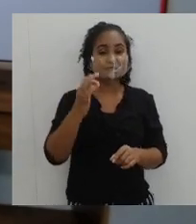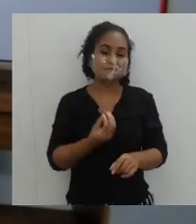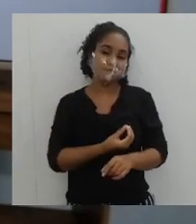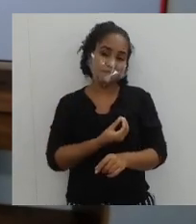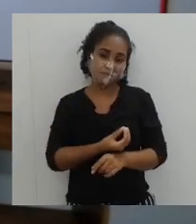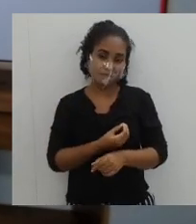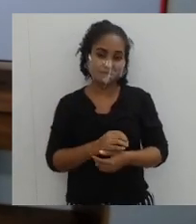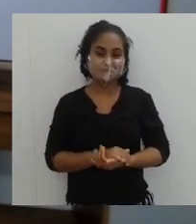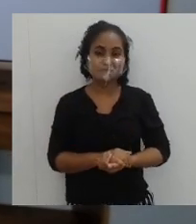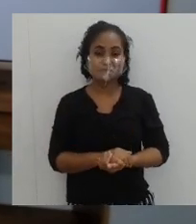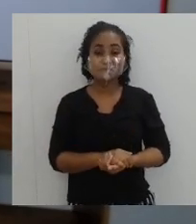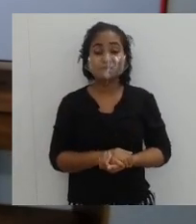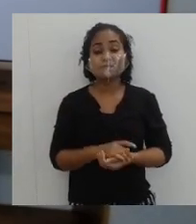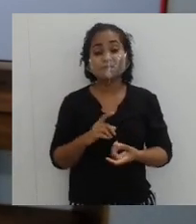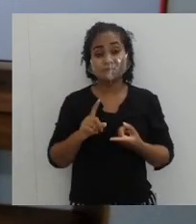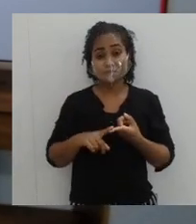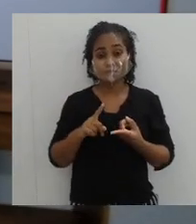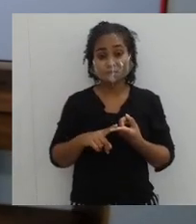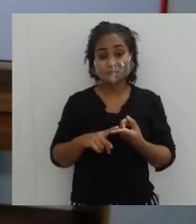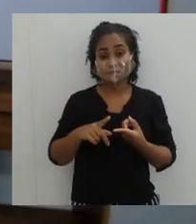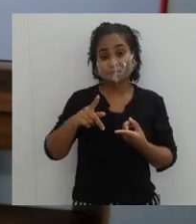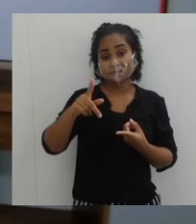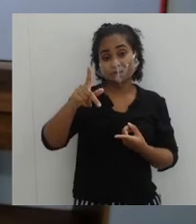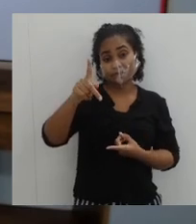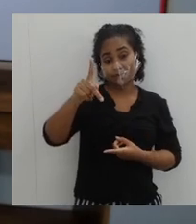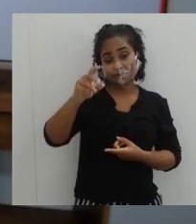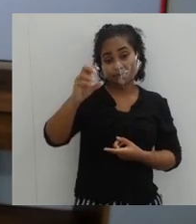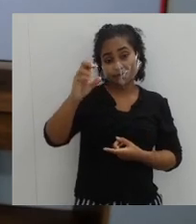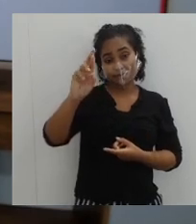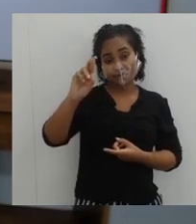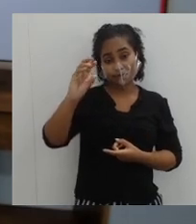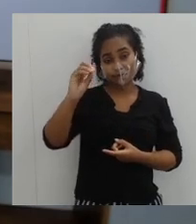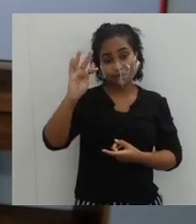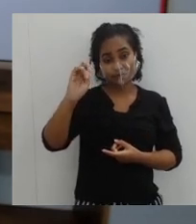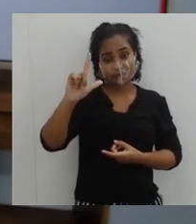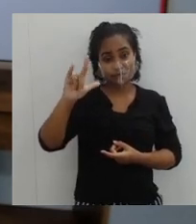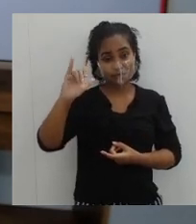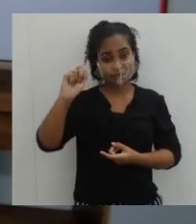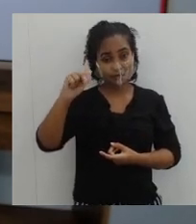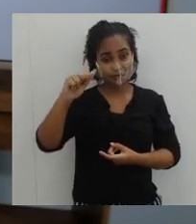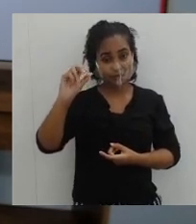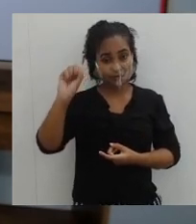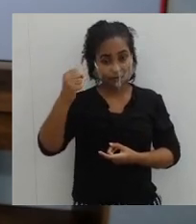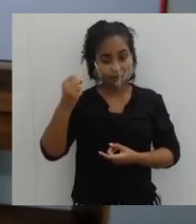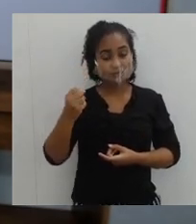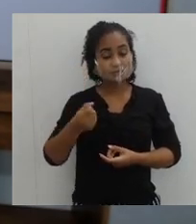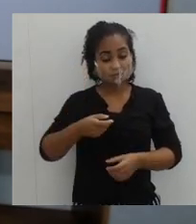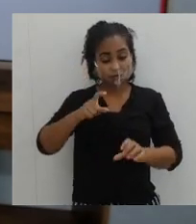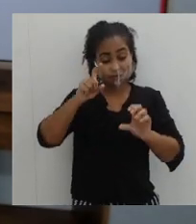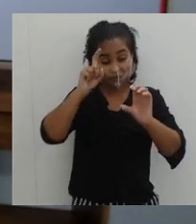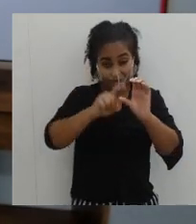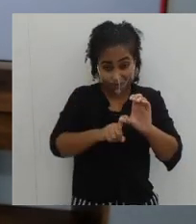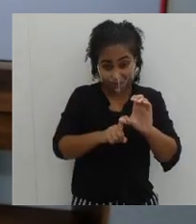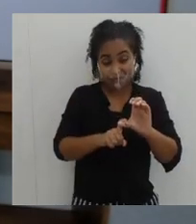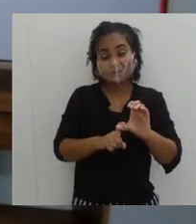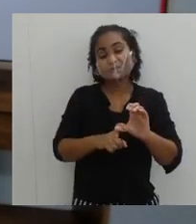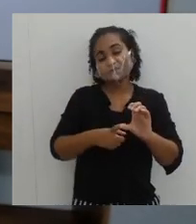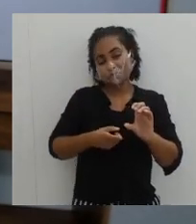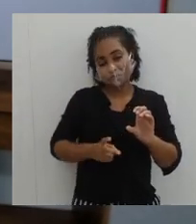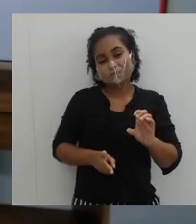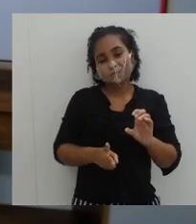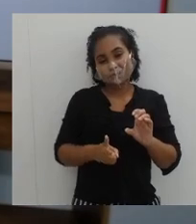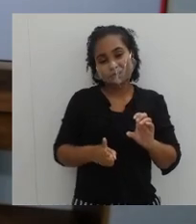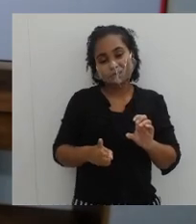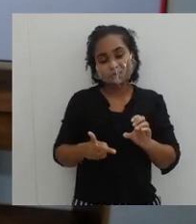para sobreviver. E os protelianos é que eles são obrigatórios na fase larval. Então, na fase de larva,